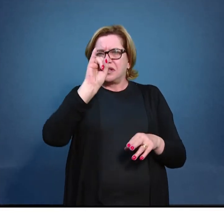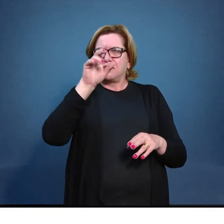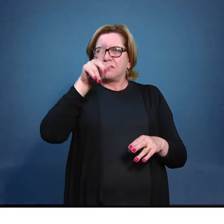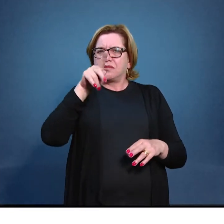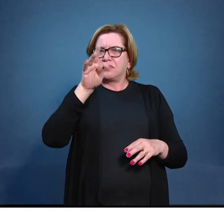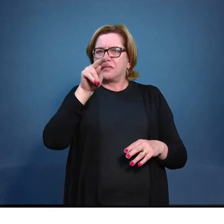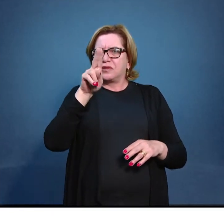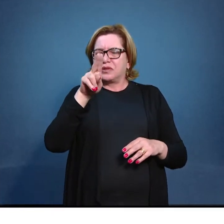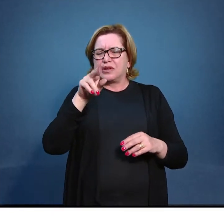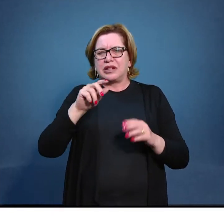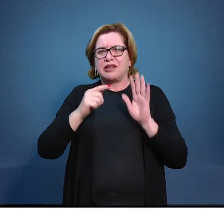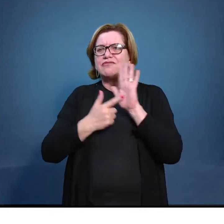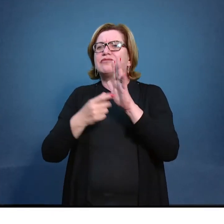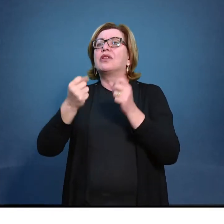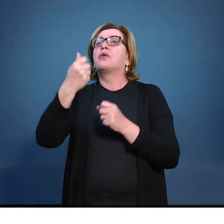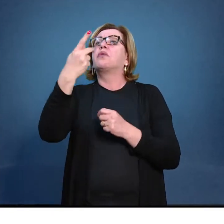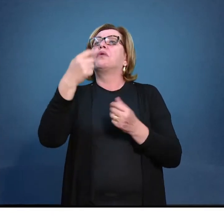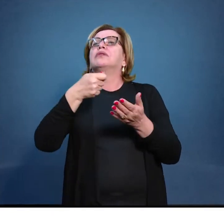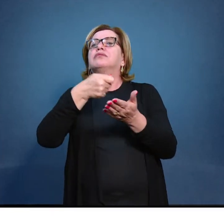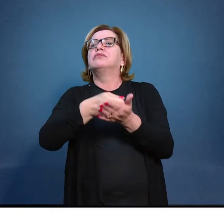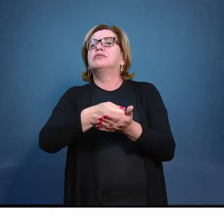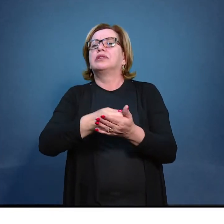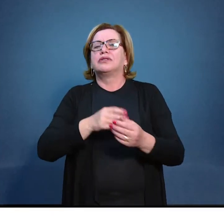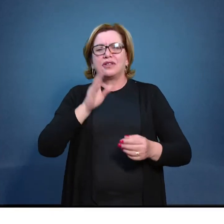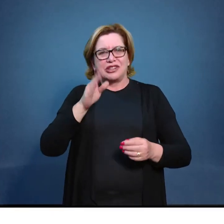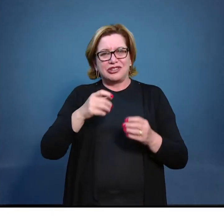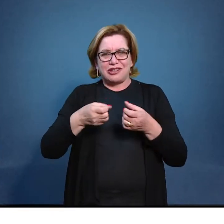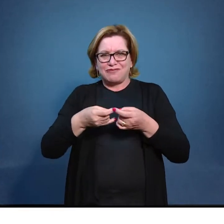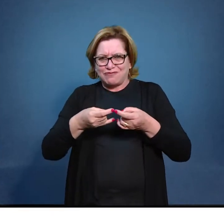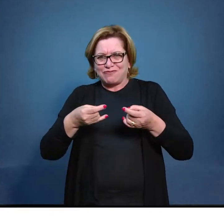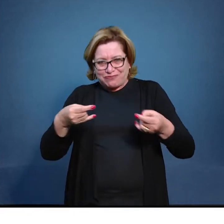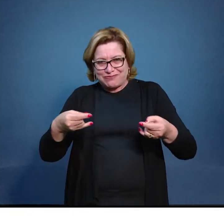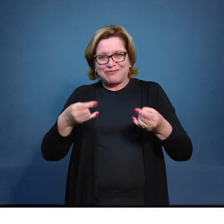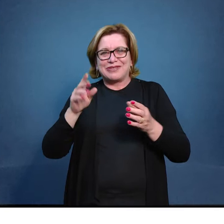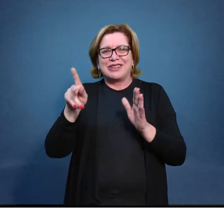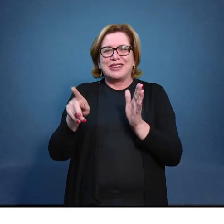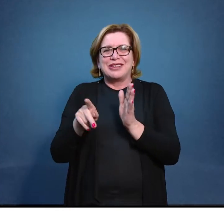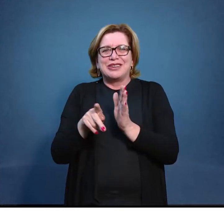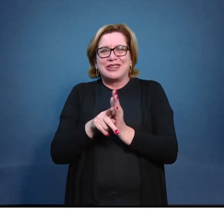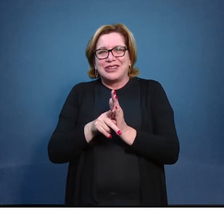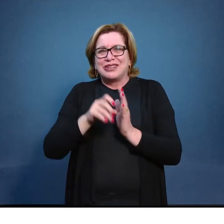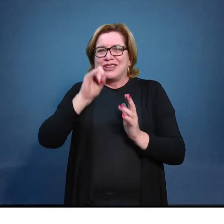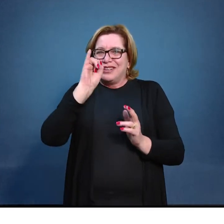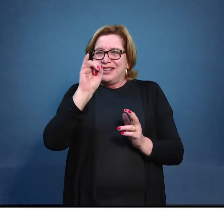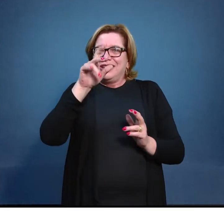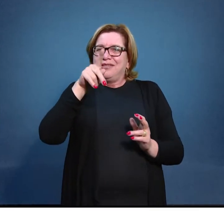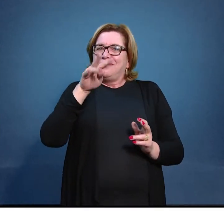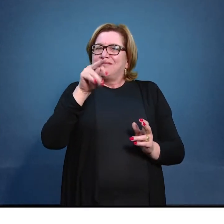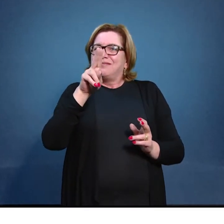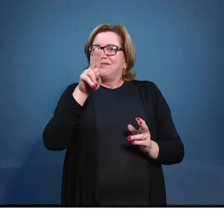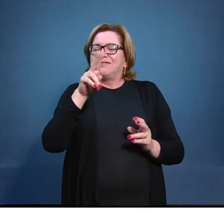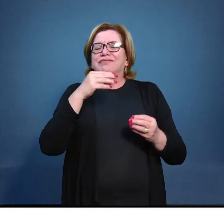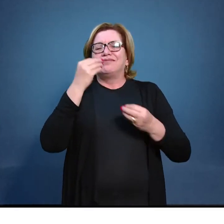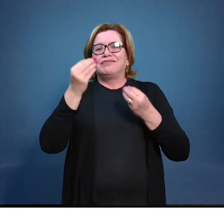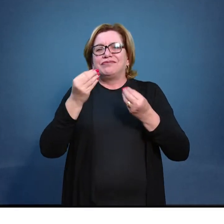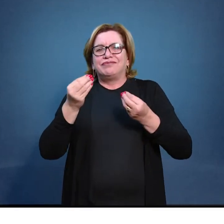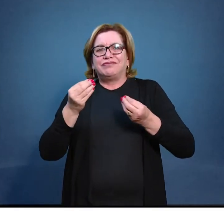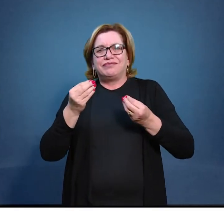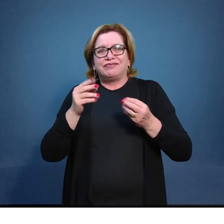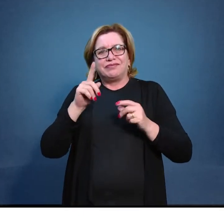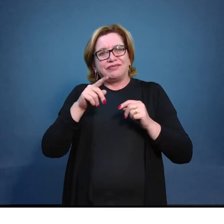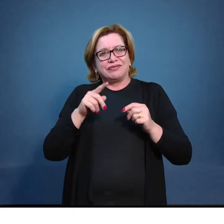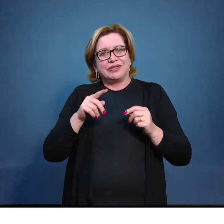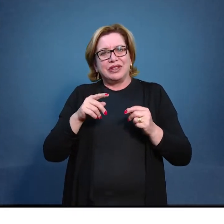ofertar o valor que você deve pagar. Você já deve ter recebido, ou alguém da sua família, o carnezinho do IPTU. Então,